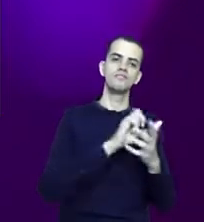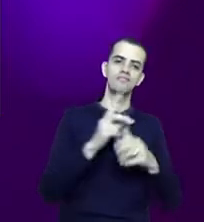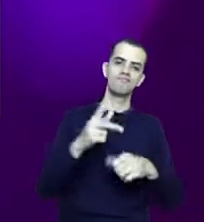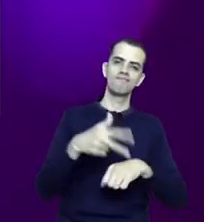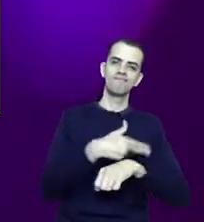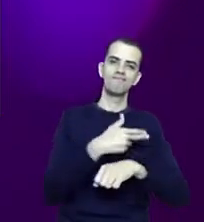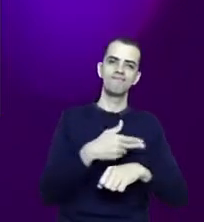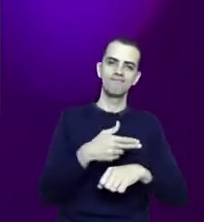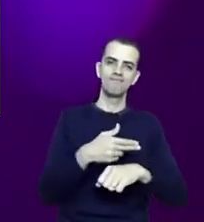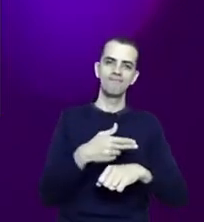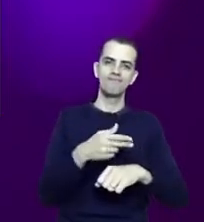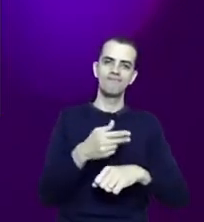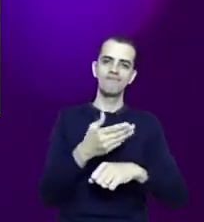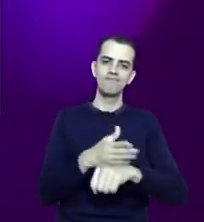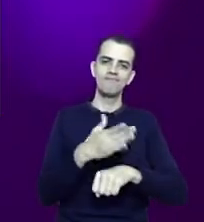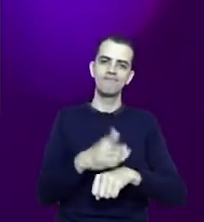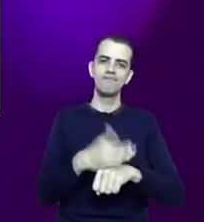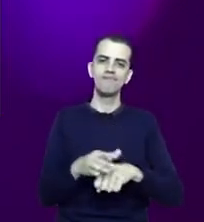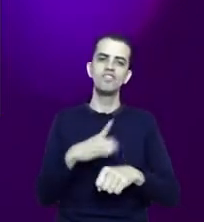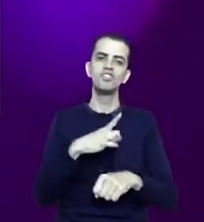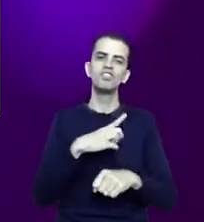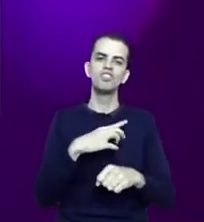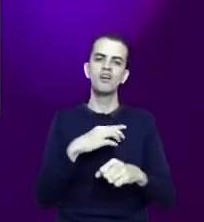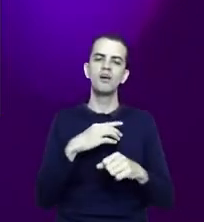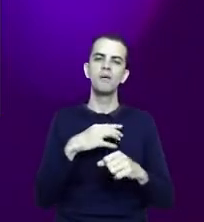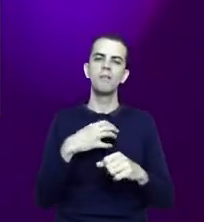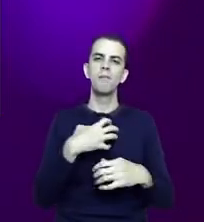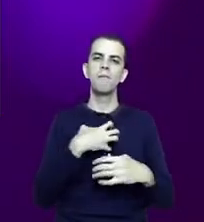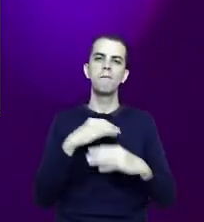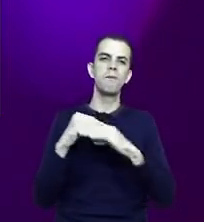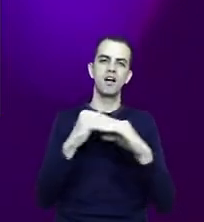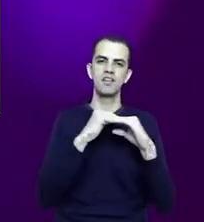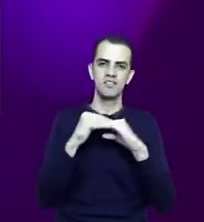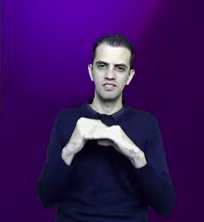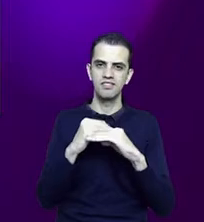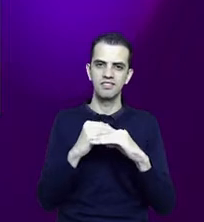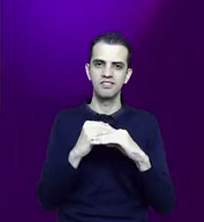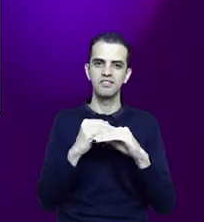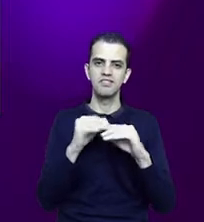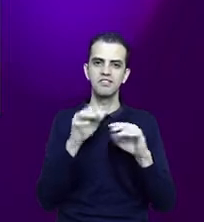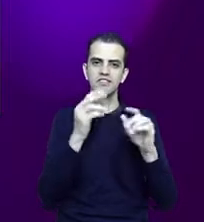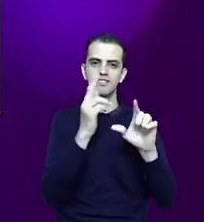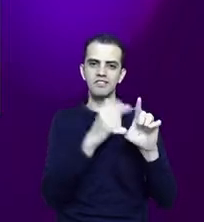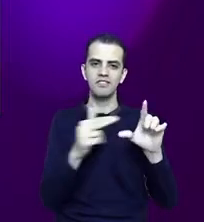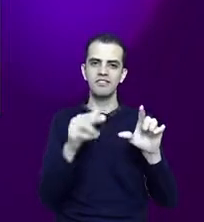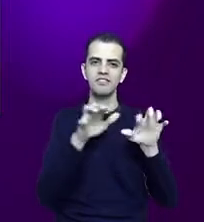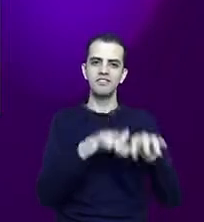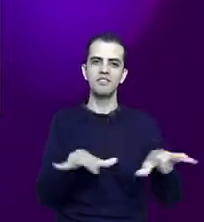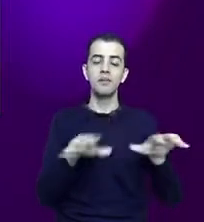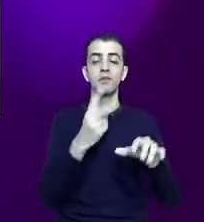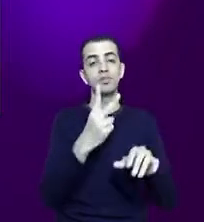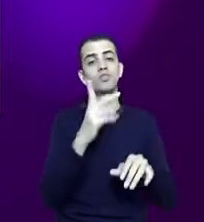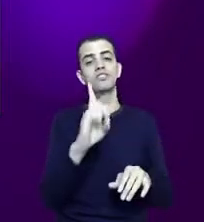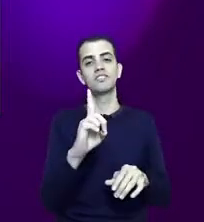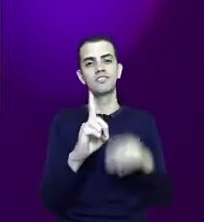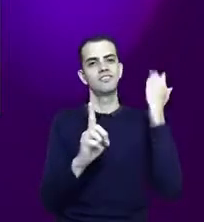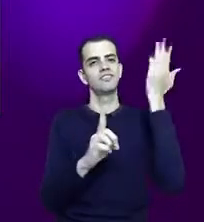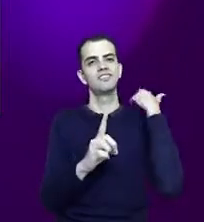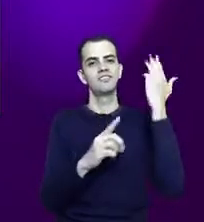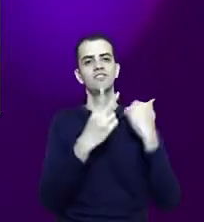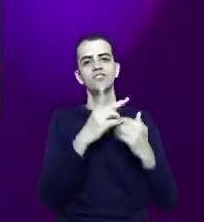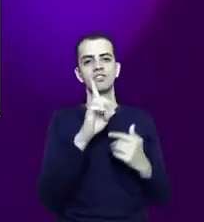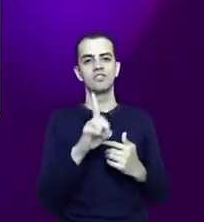um template que a gente fazia, né, classicamente aí um planejamento em 2 dimensões e